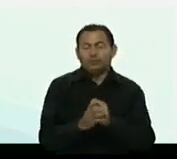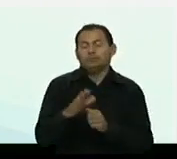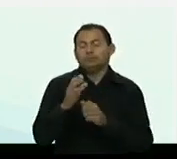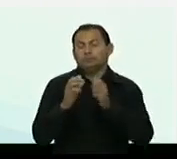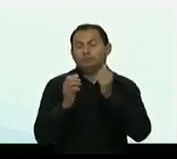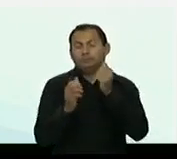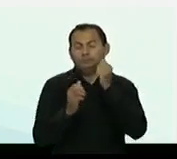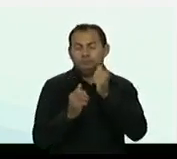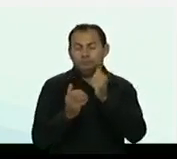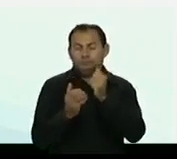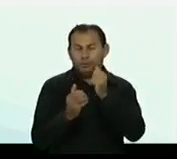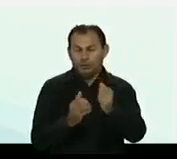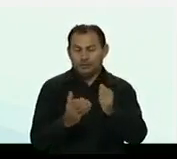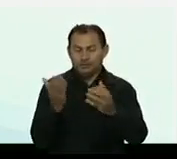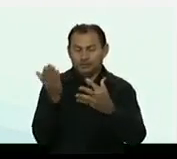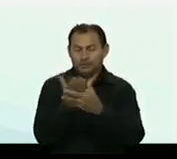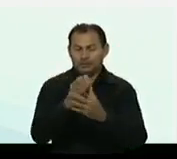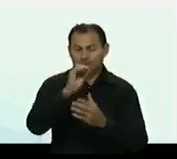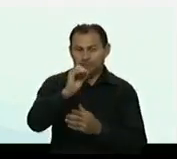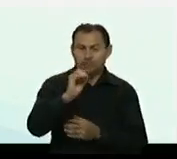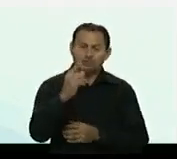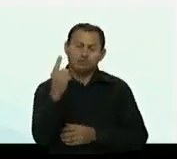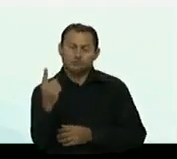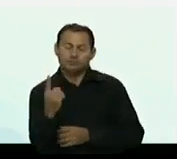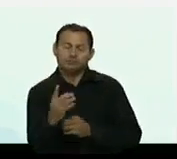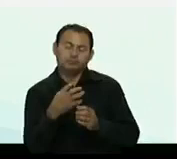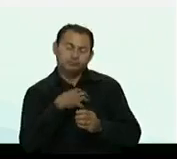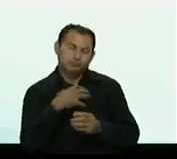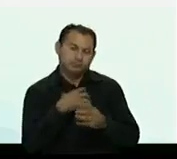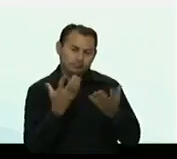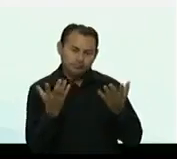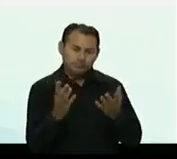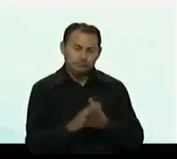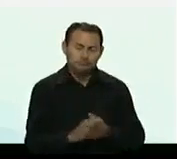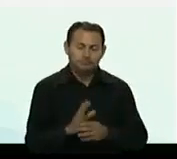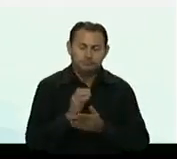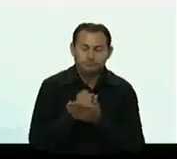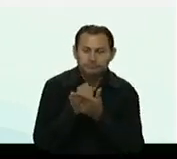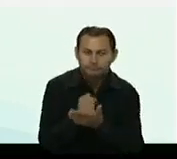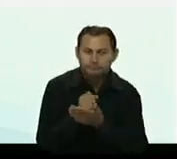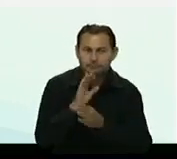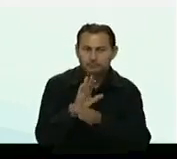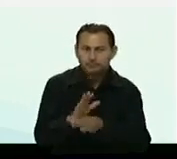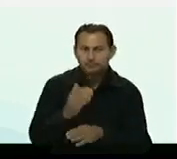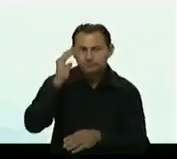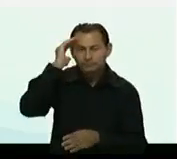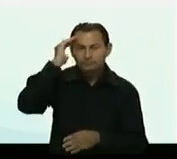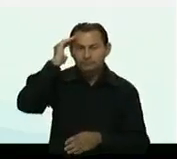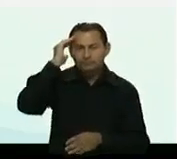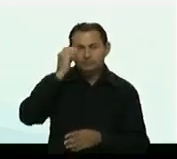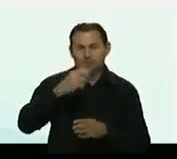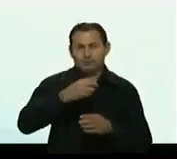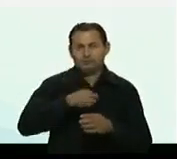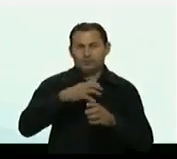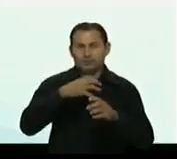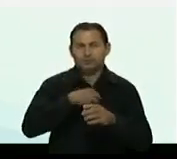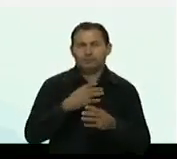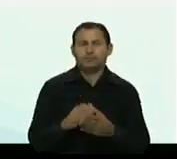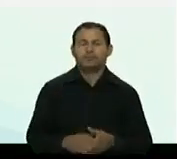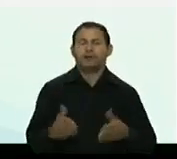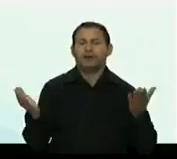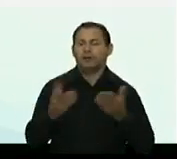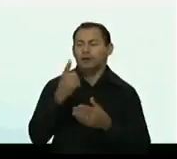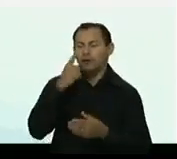está entre 0 e 1. Então, ela tem esse comportamento. Então, isso já nos auxilia a entender essa situação.